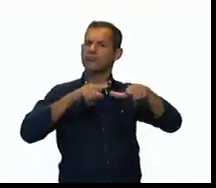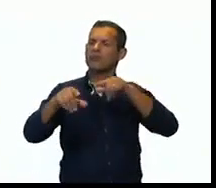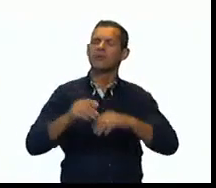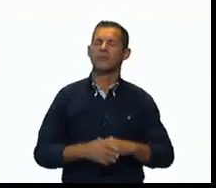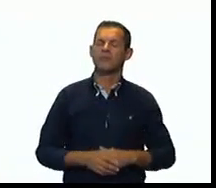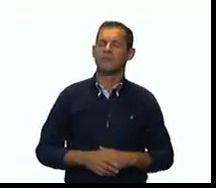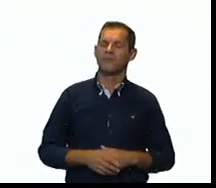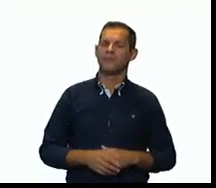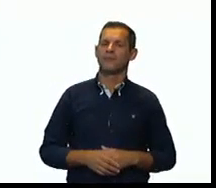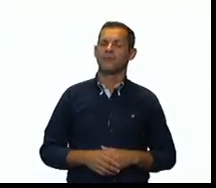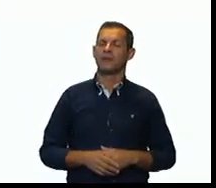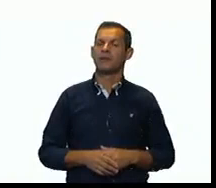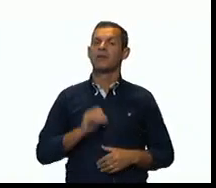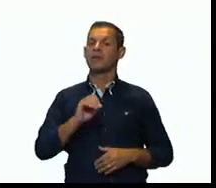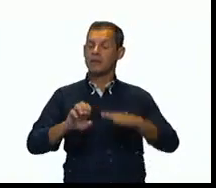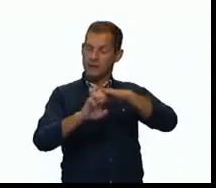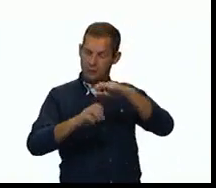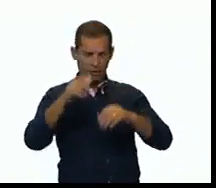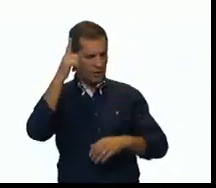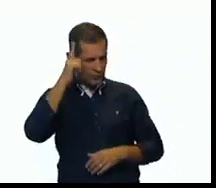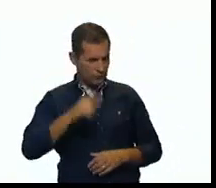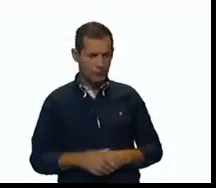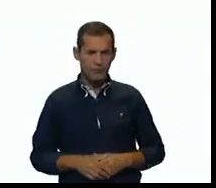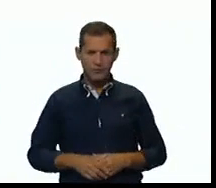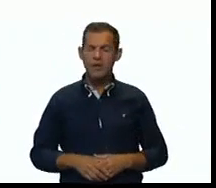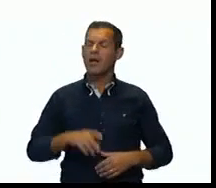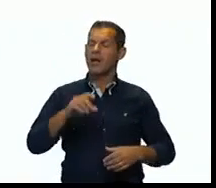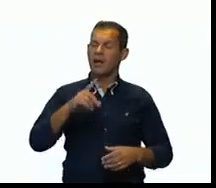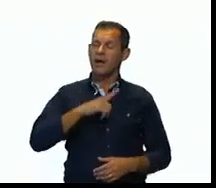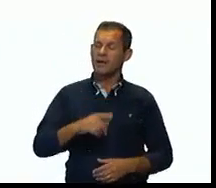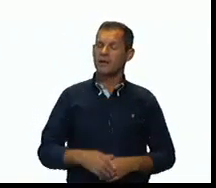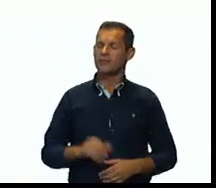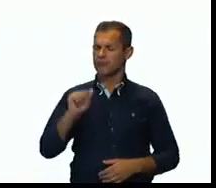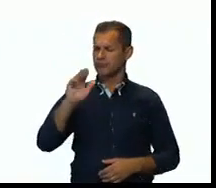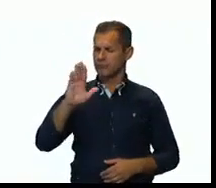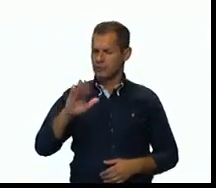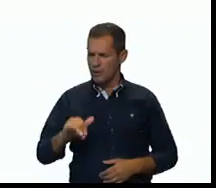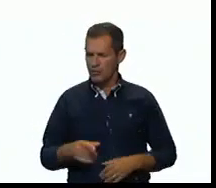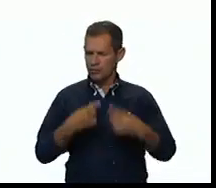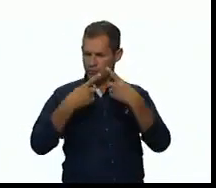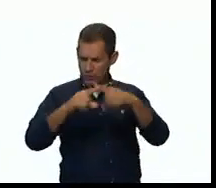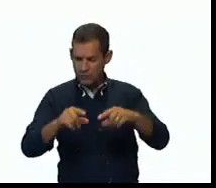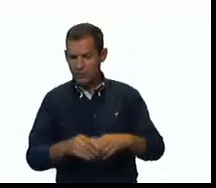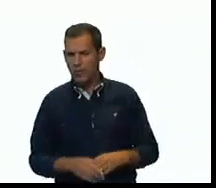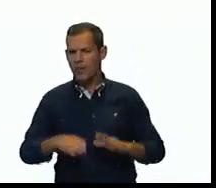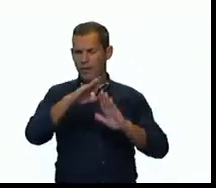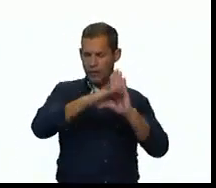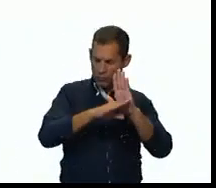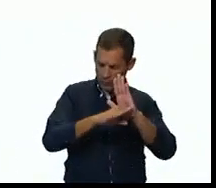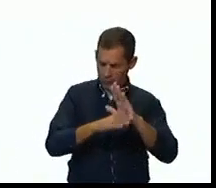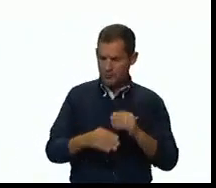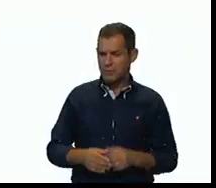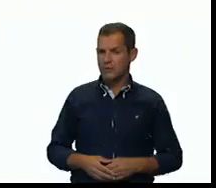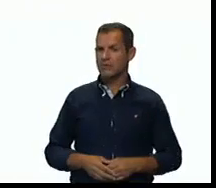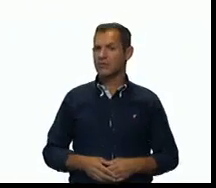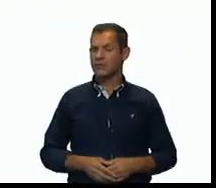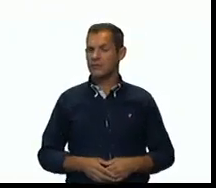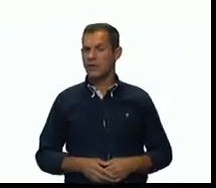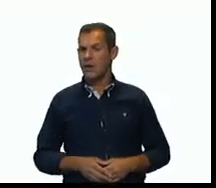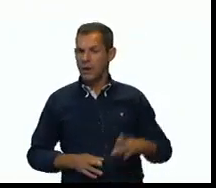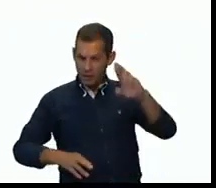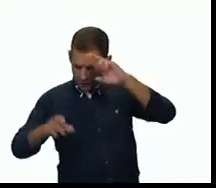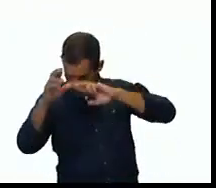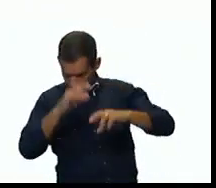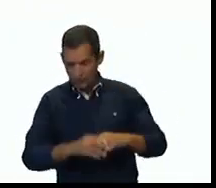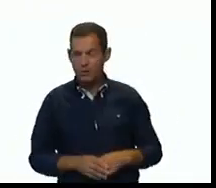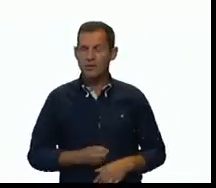produtividade. Para que a empresa consiga continuar a oferecer um preço competitivo, um planejamento criterioso sobre a quantidade